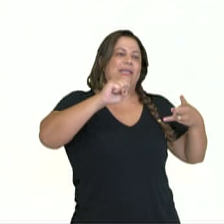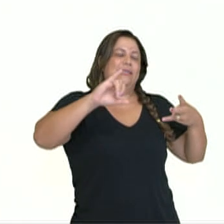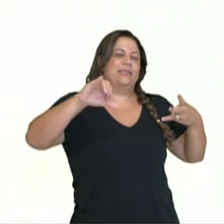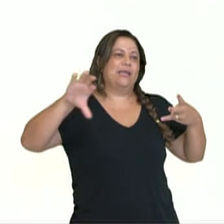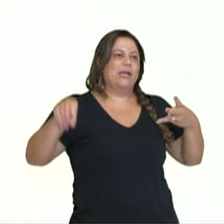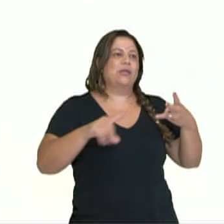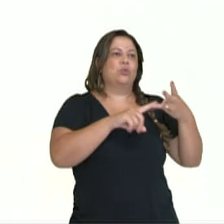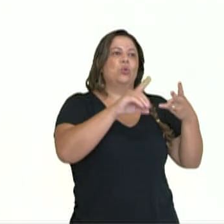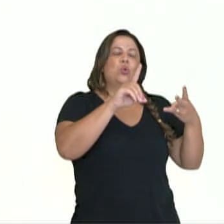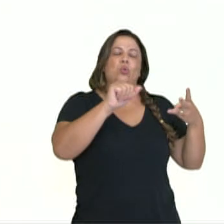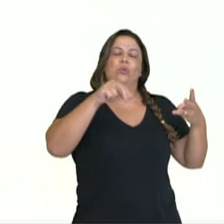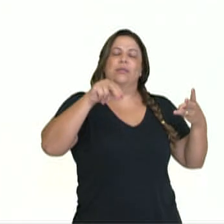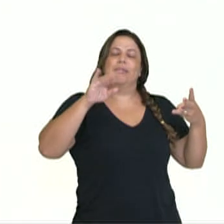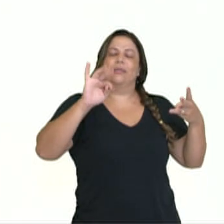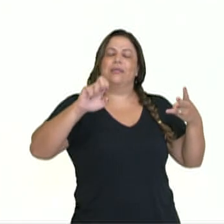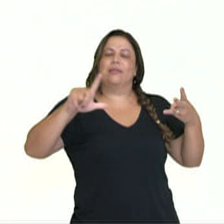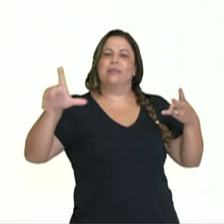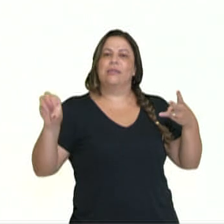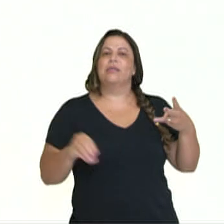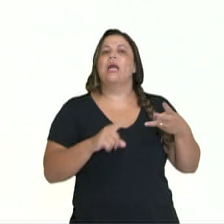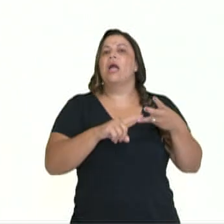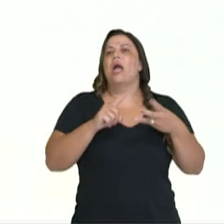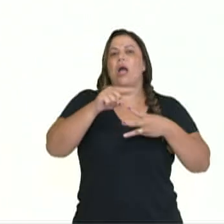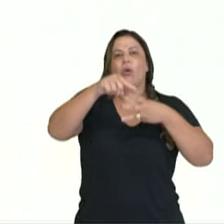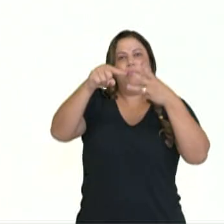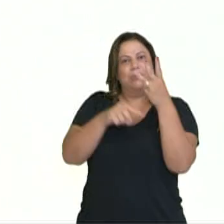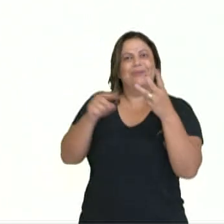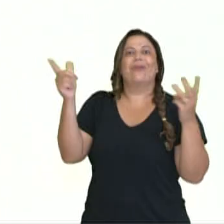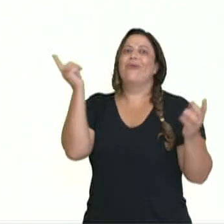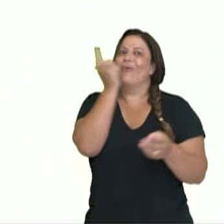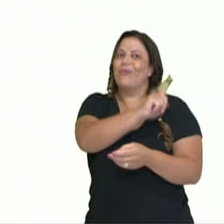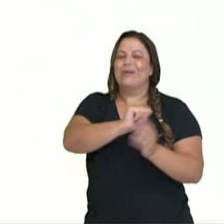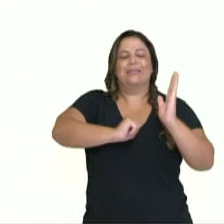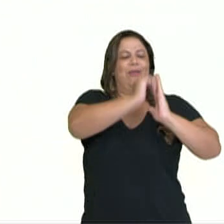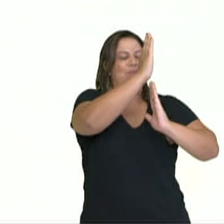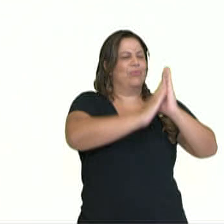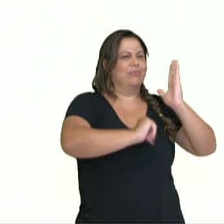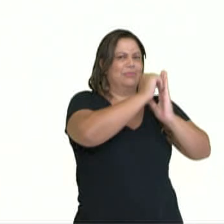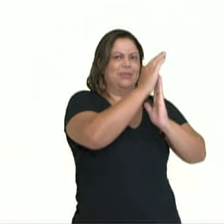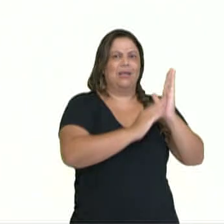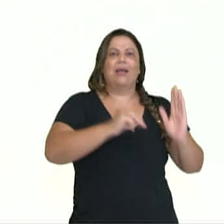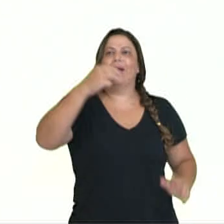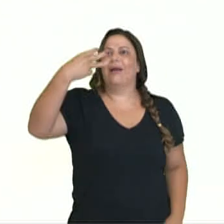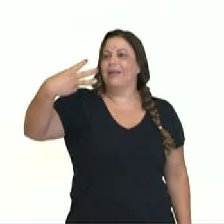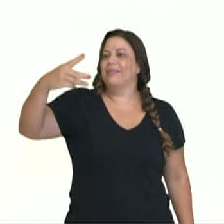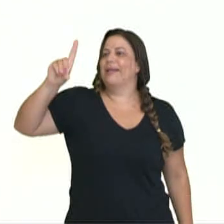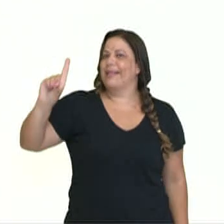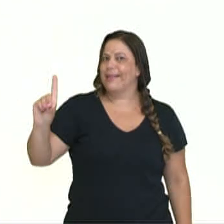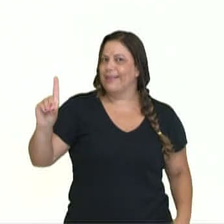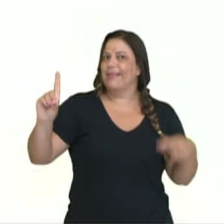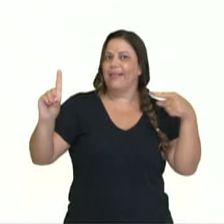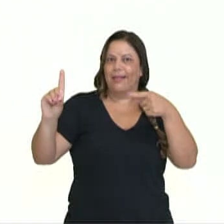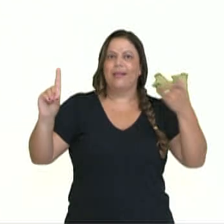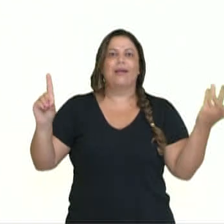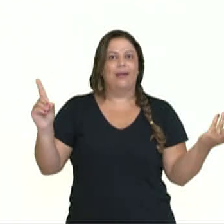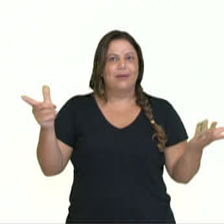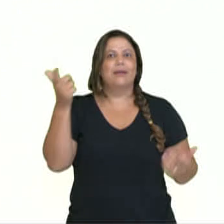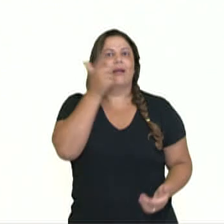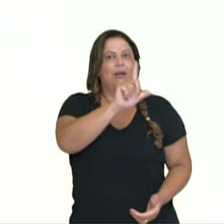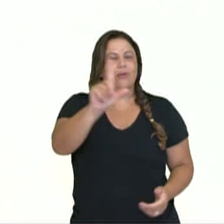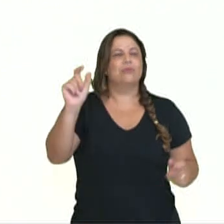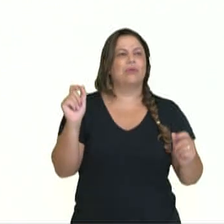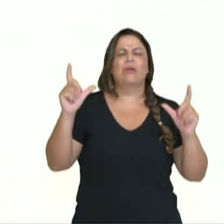Donatello. Filippo Brunelleschi conseguiu transformar a pintura em algo tridimensional. Tá? Para vocês entenderem melhor, tem